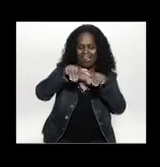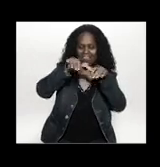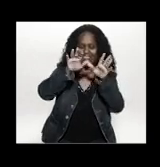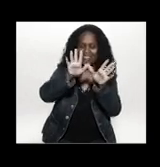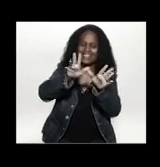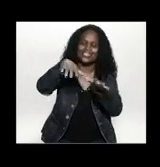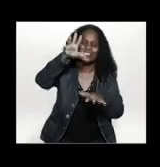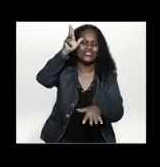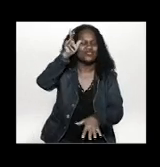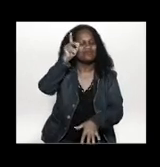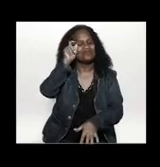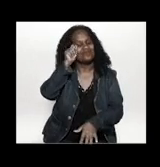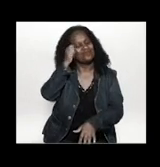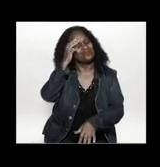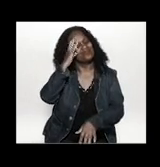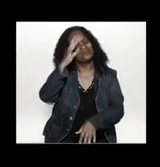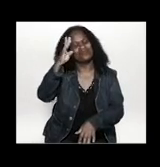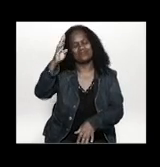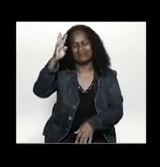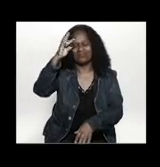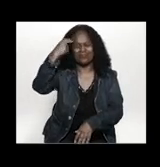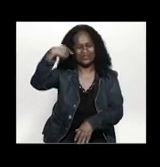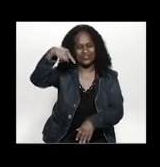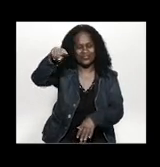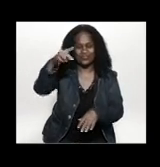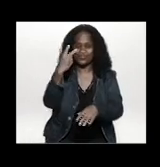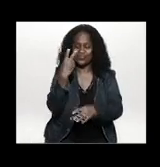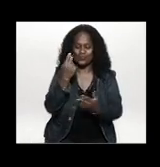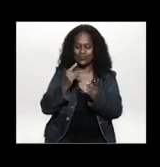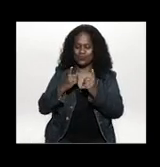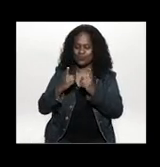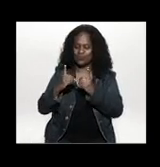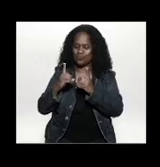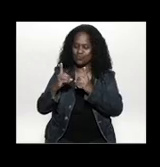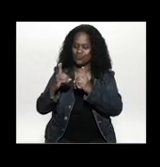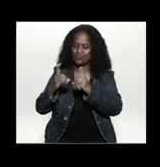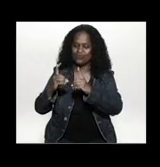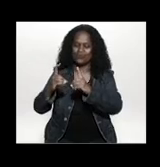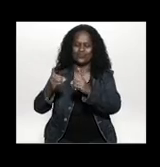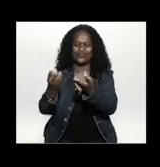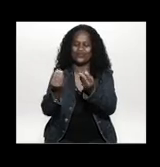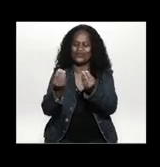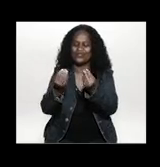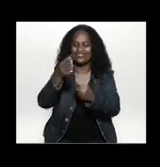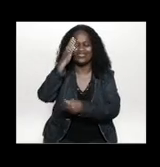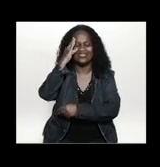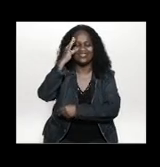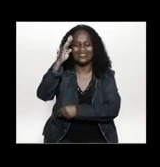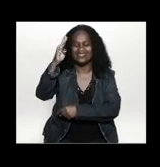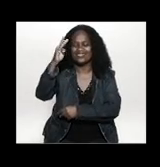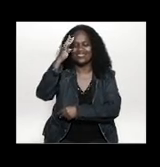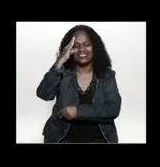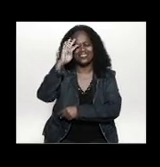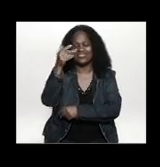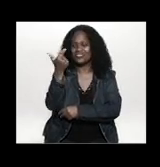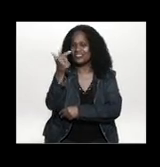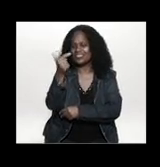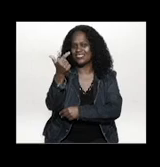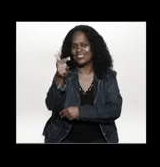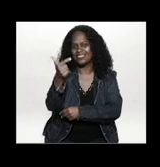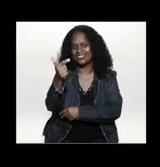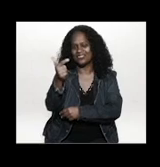Asas para voar dormindo. Vão-se embora os dois tão carregados de sonhos que